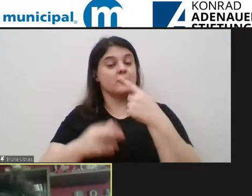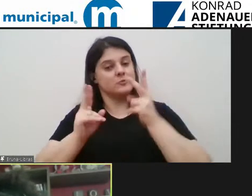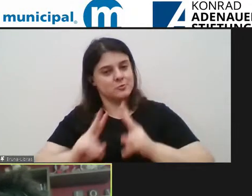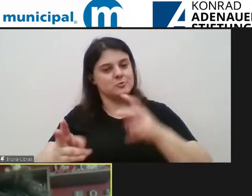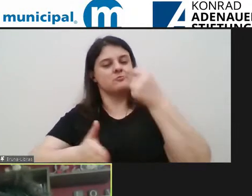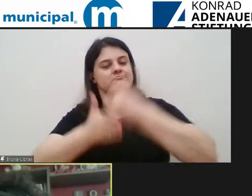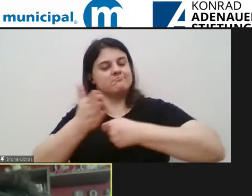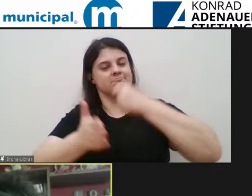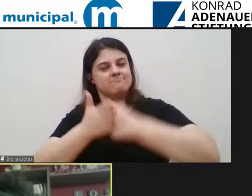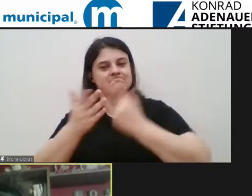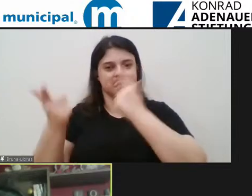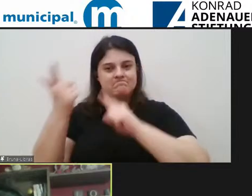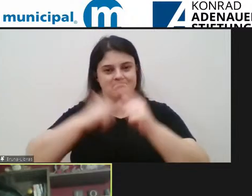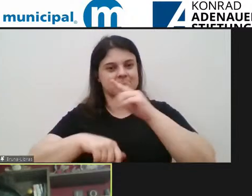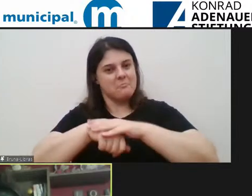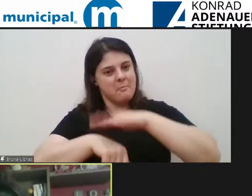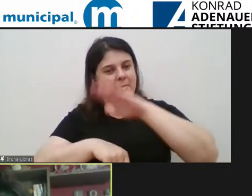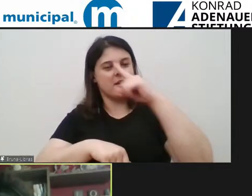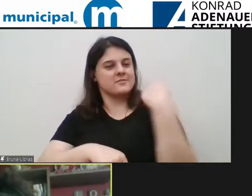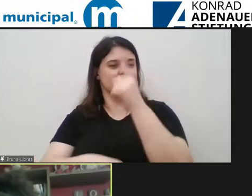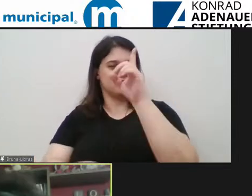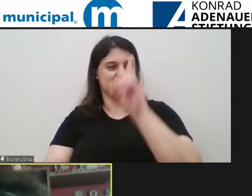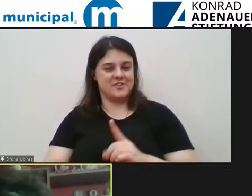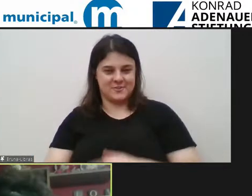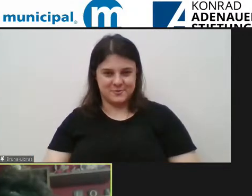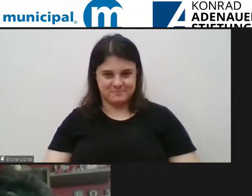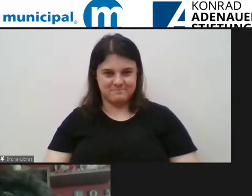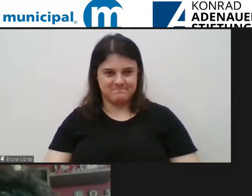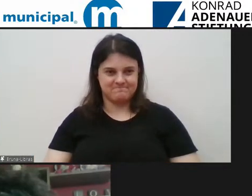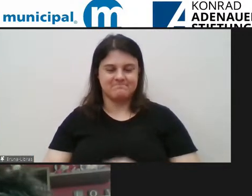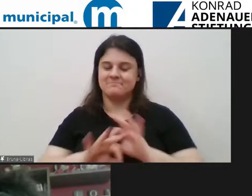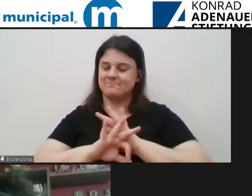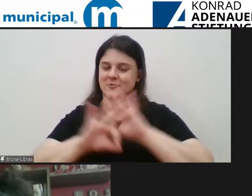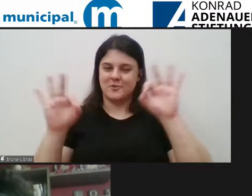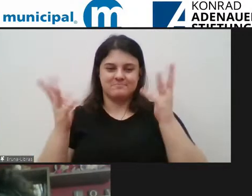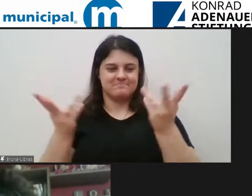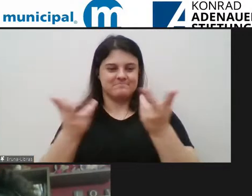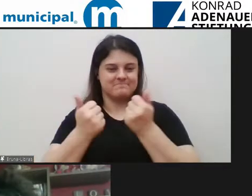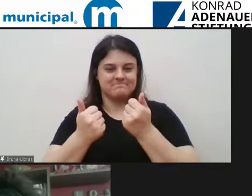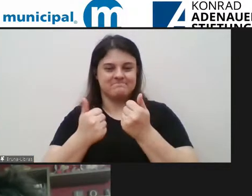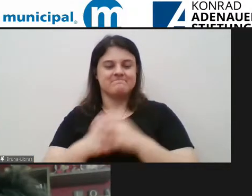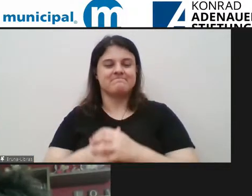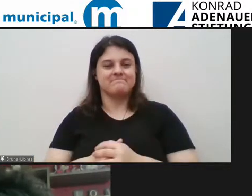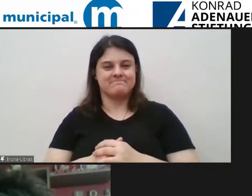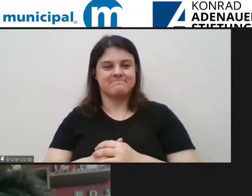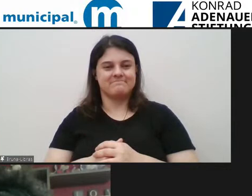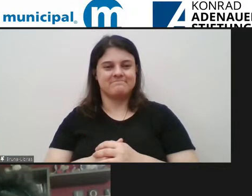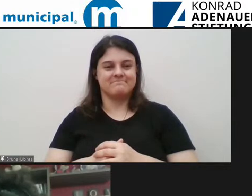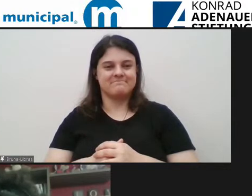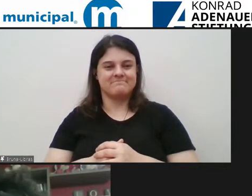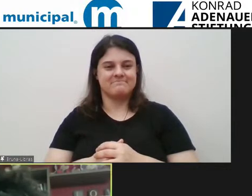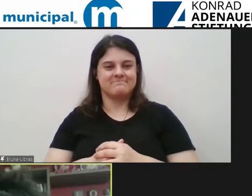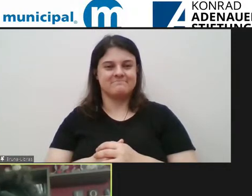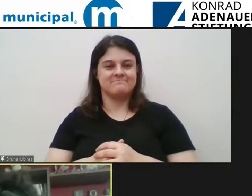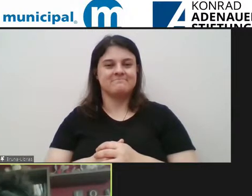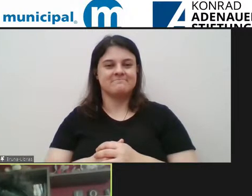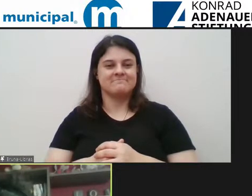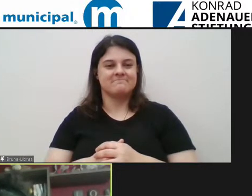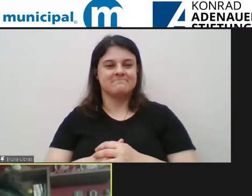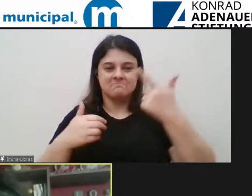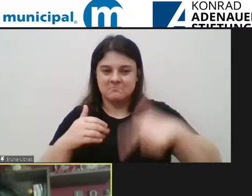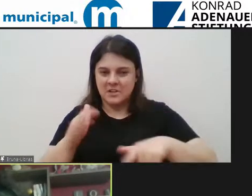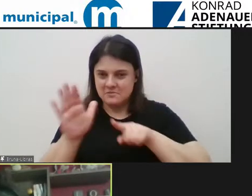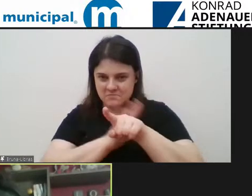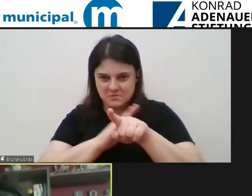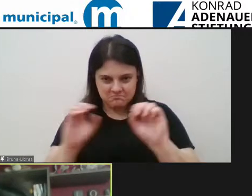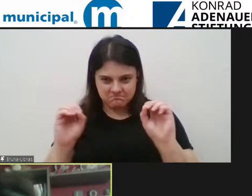nos sigamos na luta conquistando cada vez mais os nossos direitos genial genial Júlia tá dito Alguém gostaria